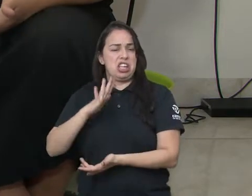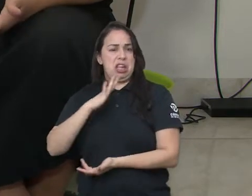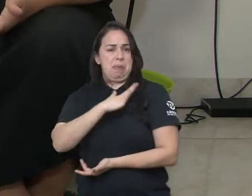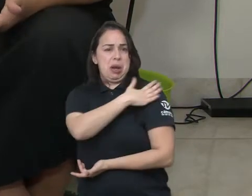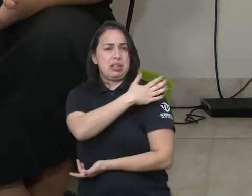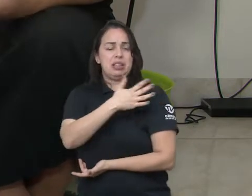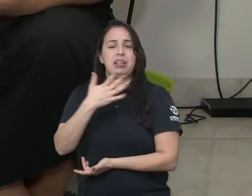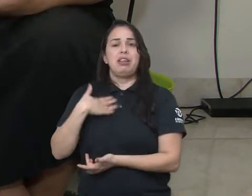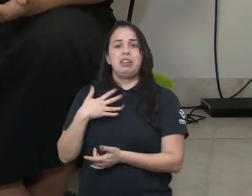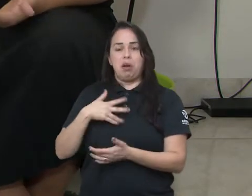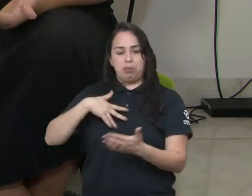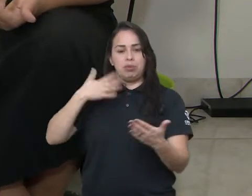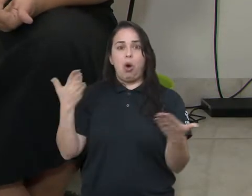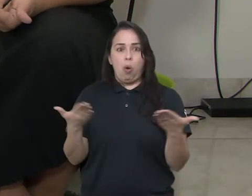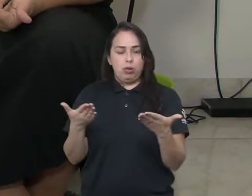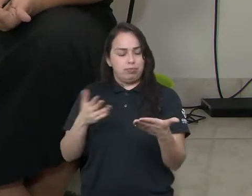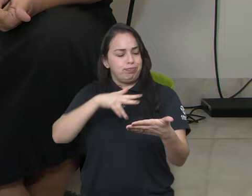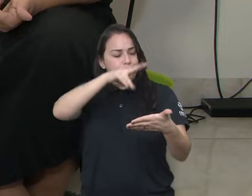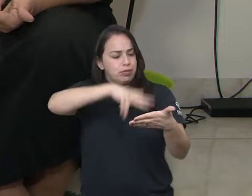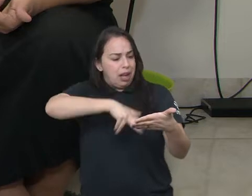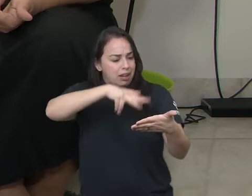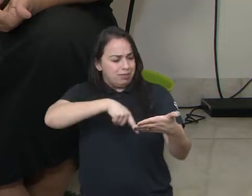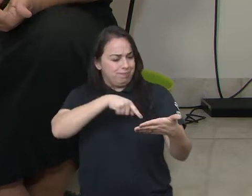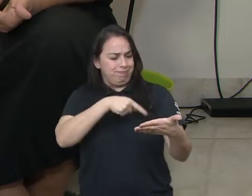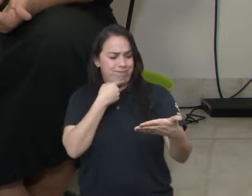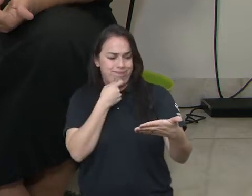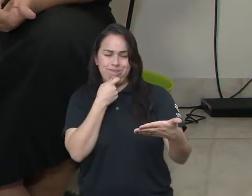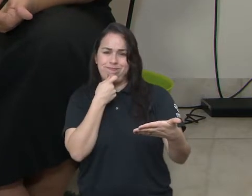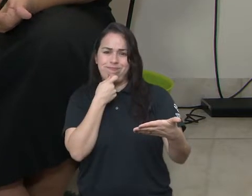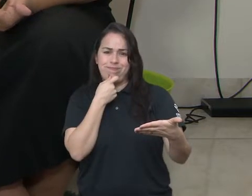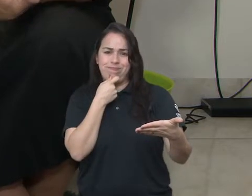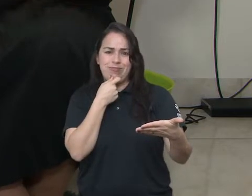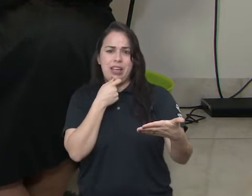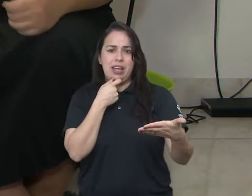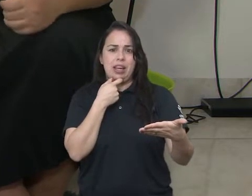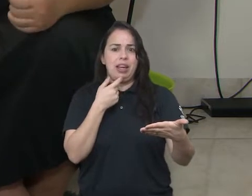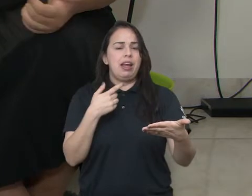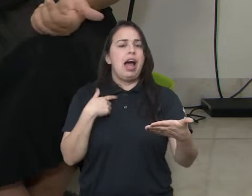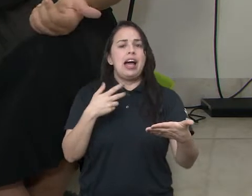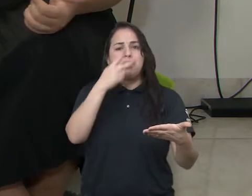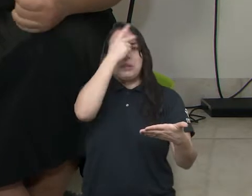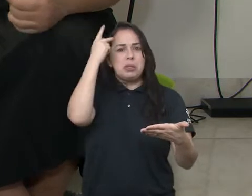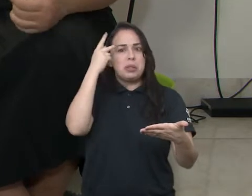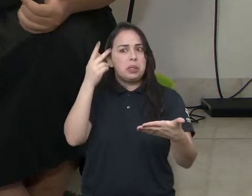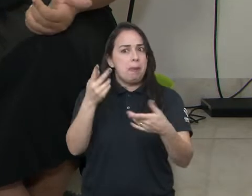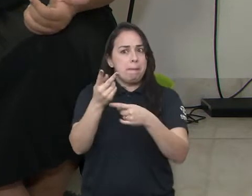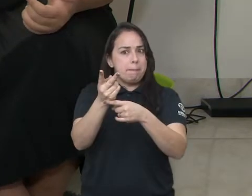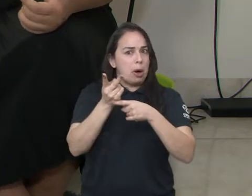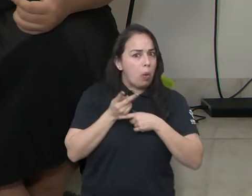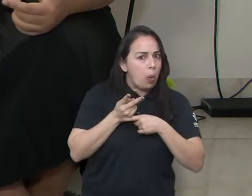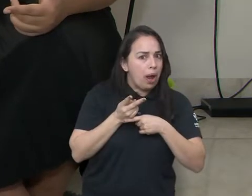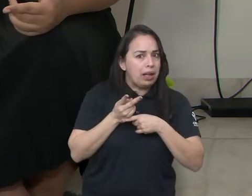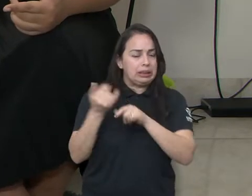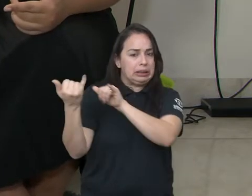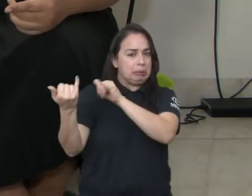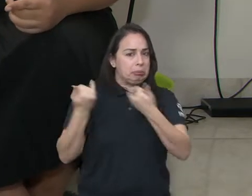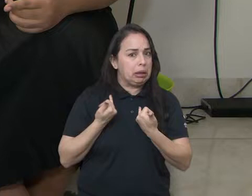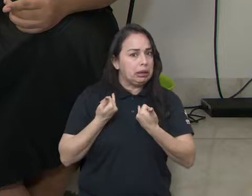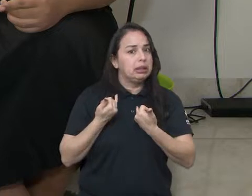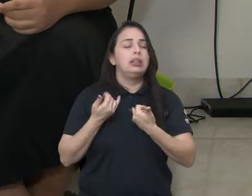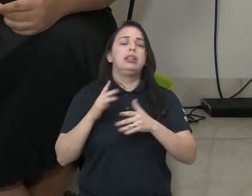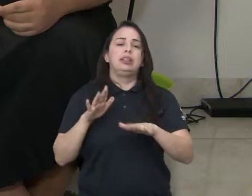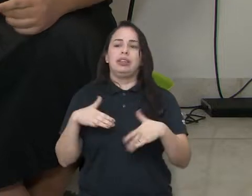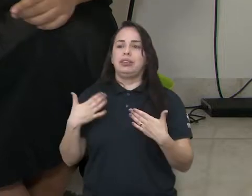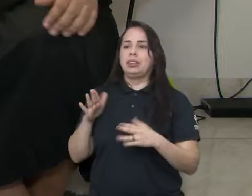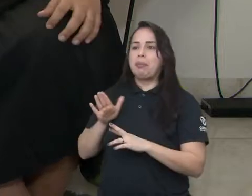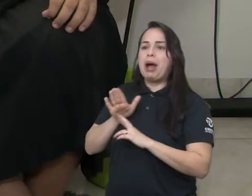normalizado. tudo. Né? Então eu leio as coisas do meu passado, tipo, fácil de ser cancelada. Fácil de ser cancelada, não procurem, porque não vale a pena.